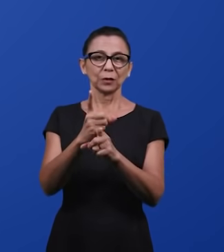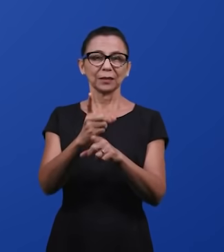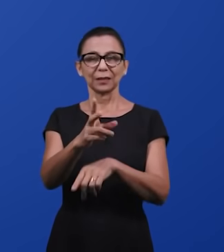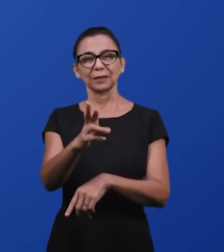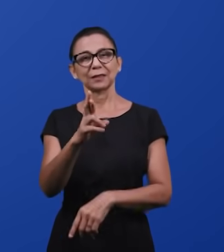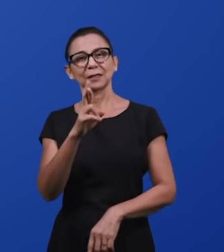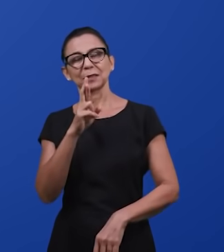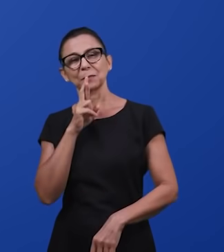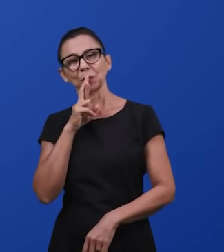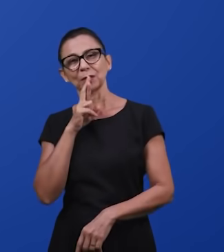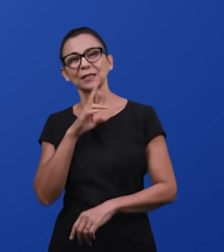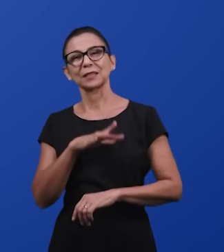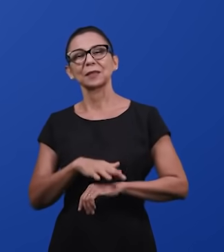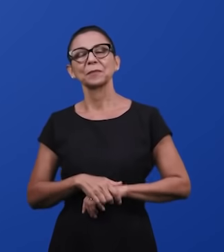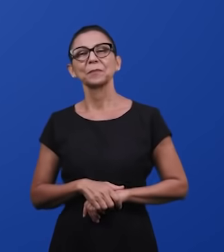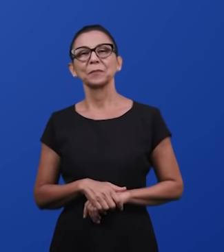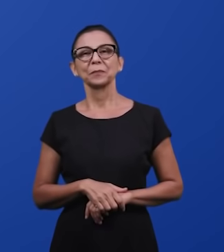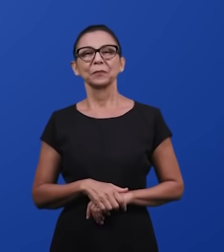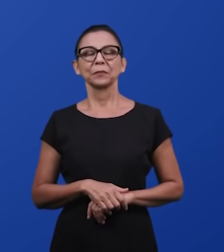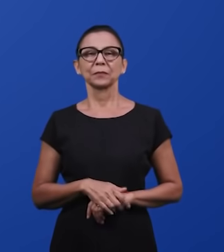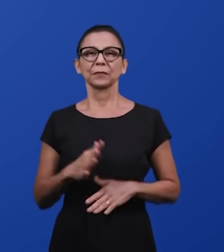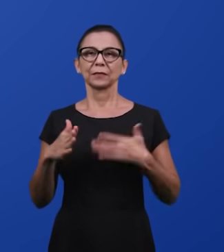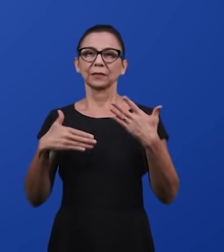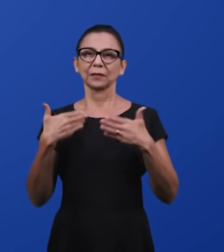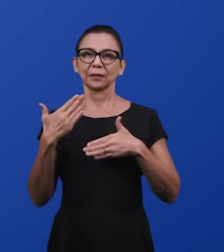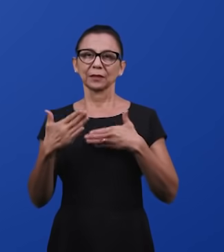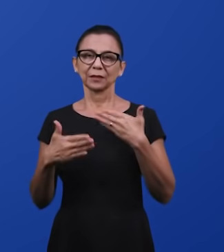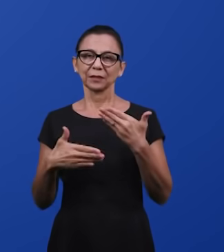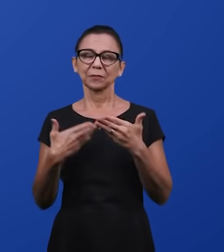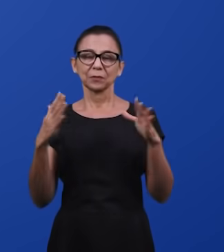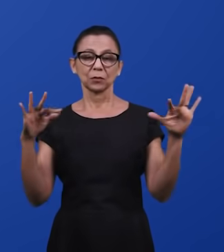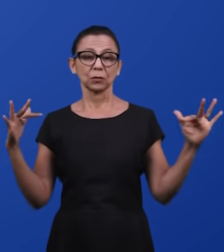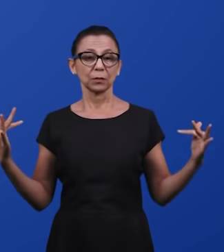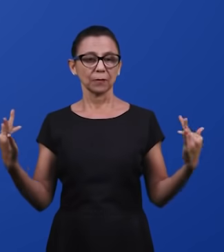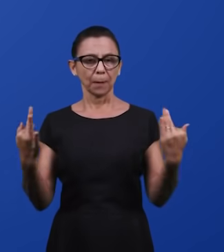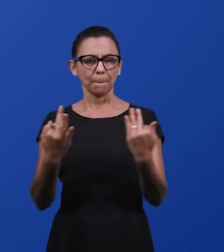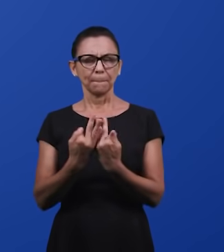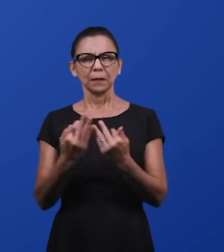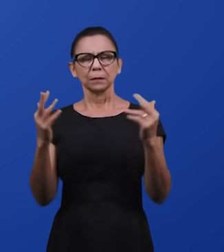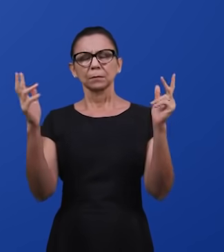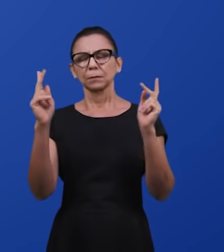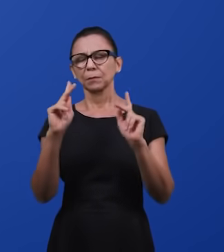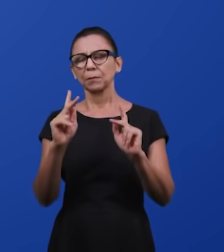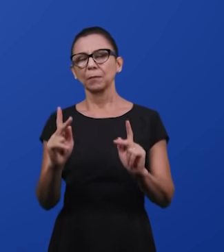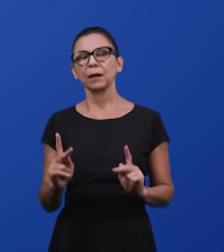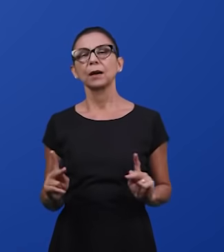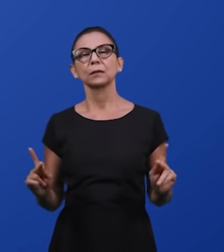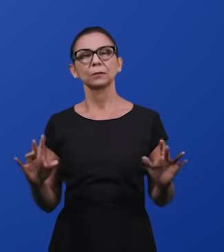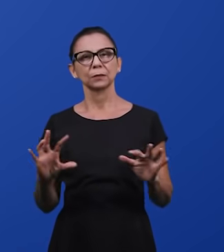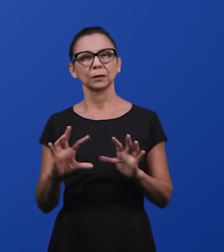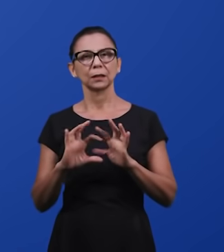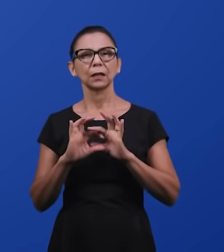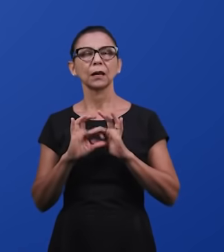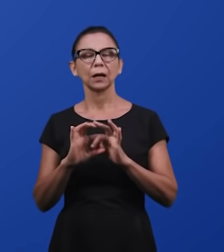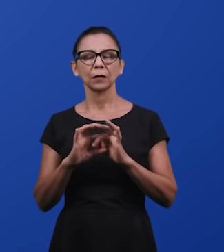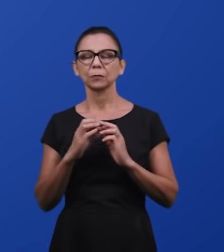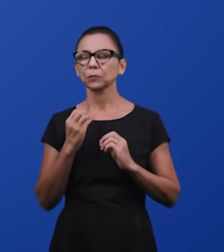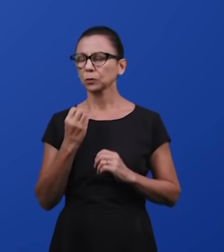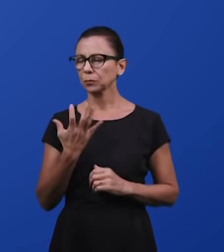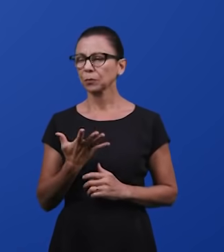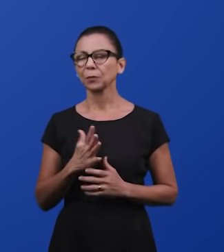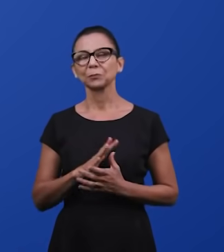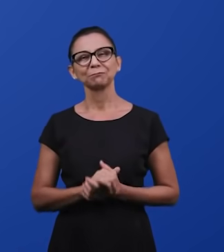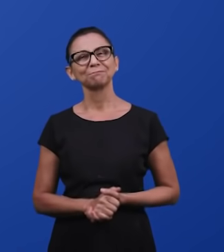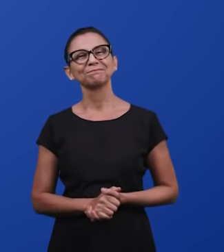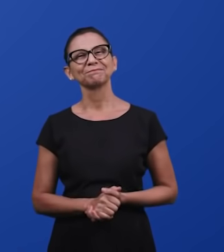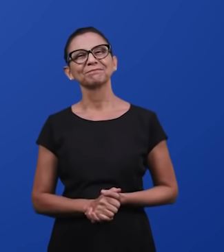encontrarmos e estudar a palavra do Senhor. Isso tem trazido muita alegria nos lares, tem trazido paz, tem trazido união, e isso